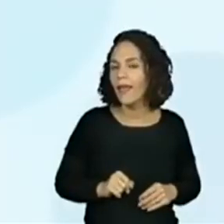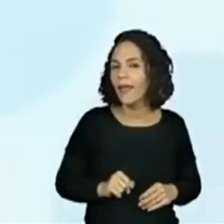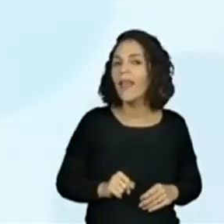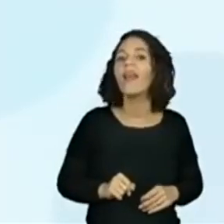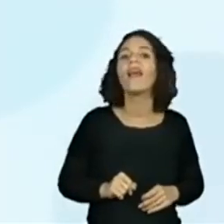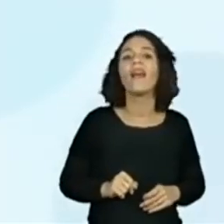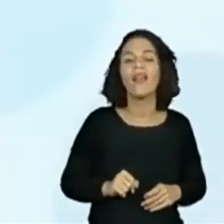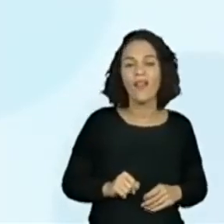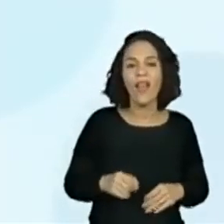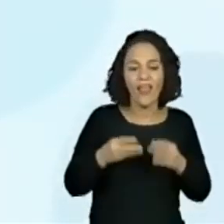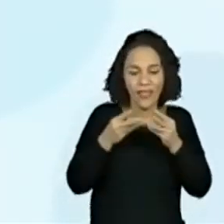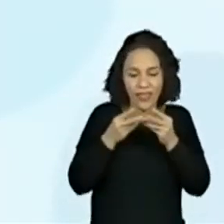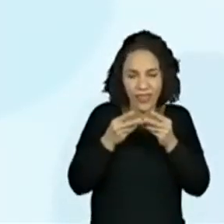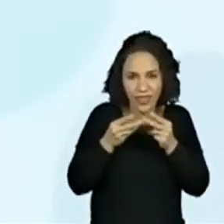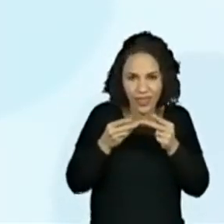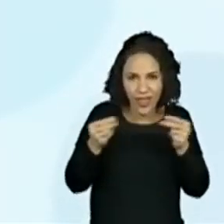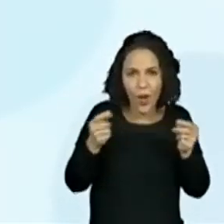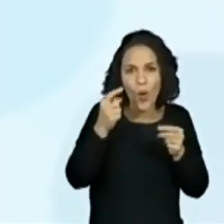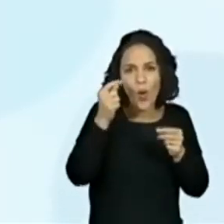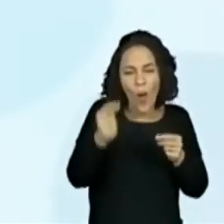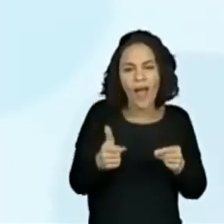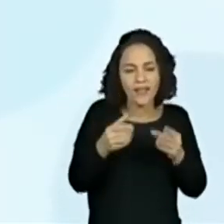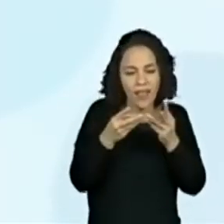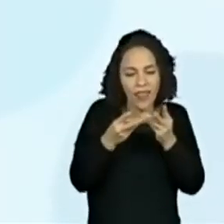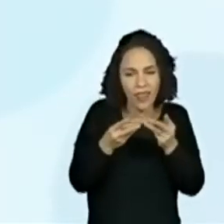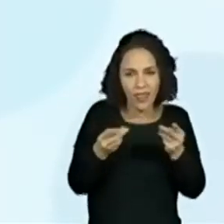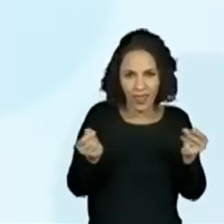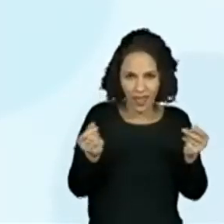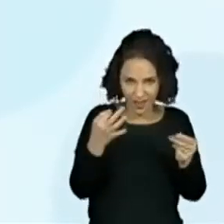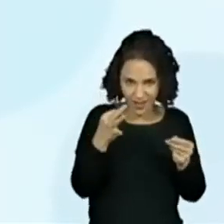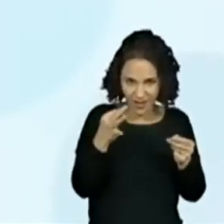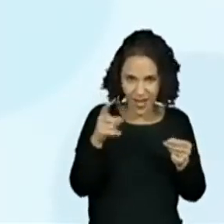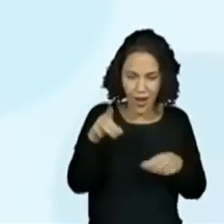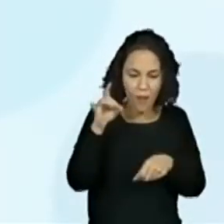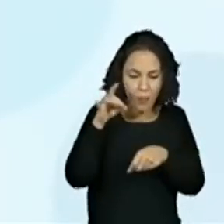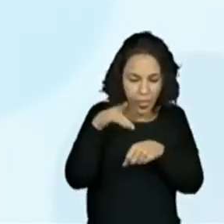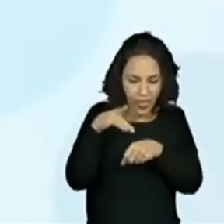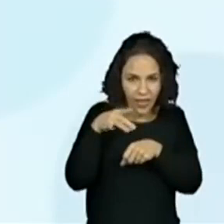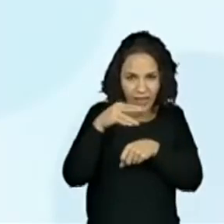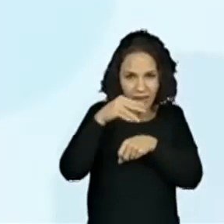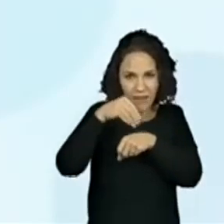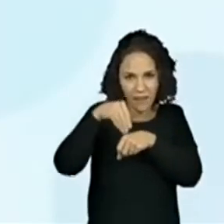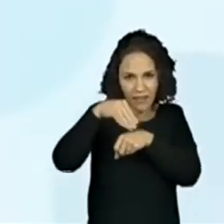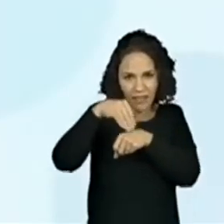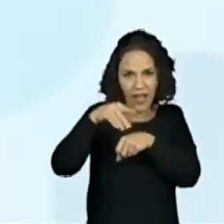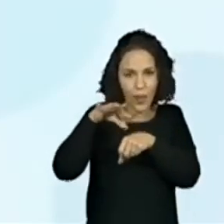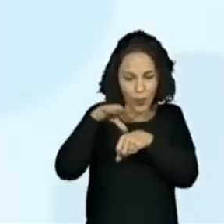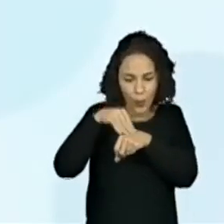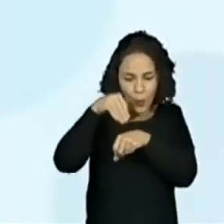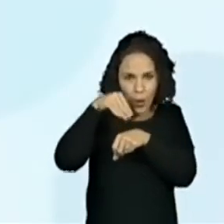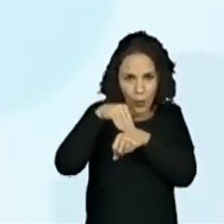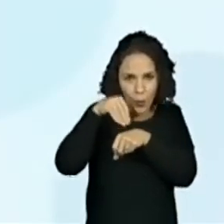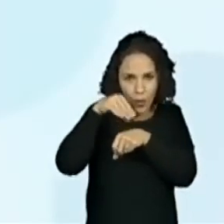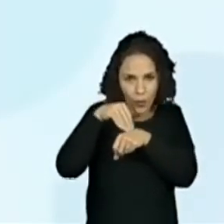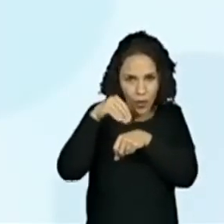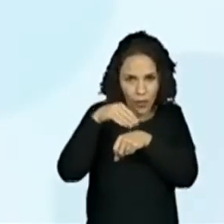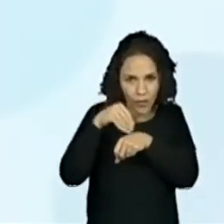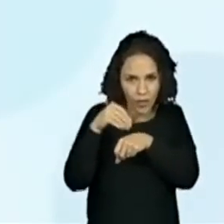Era líquida, não é? Ou quase líquida. Muito bem. Picador, sugador? Também